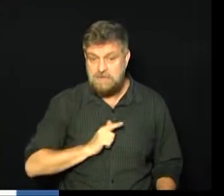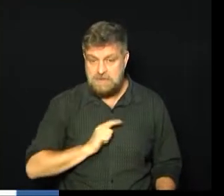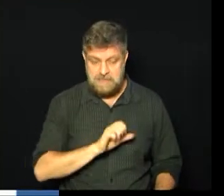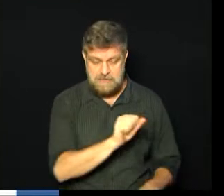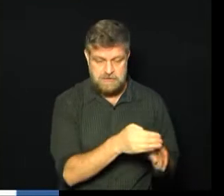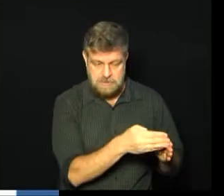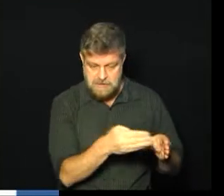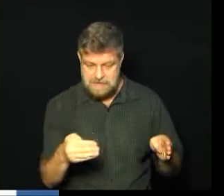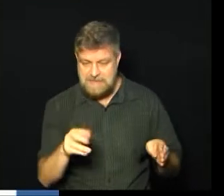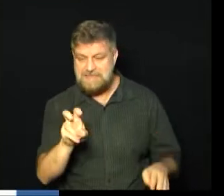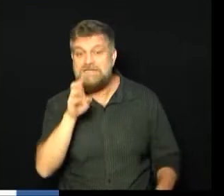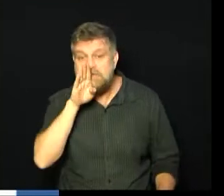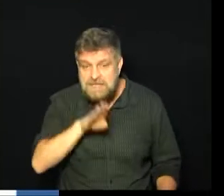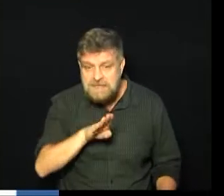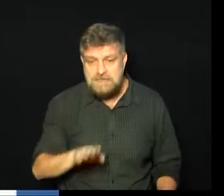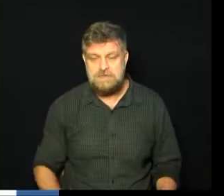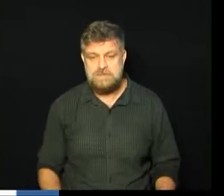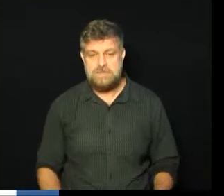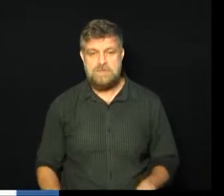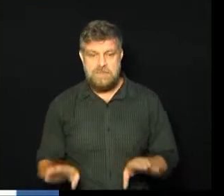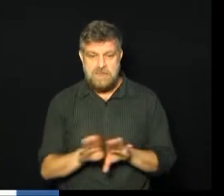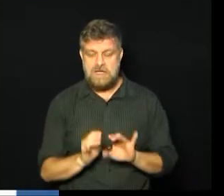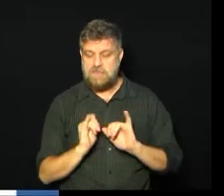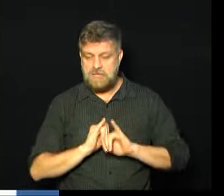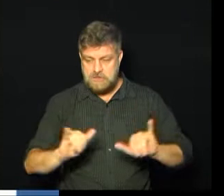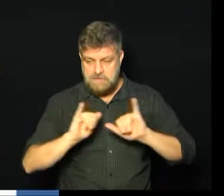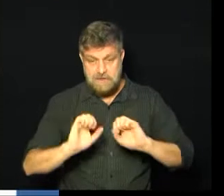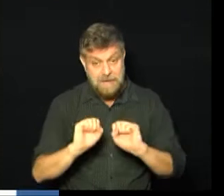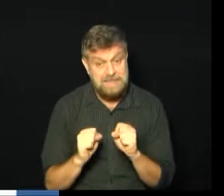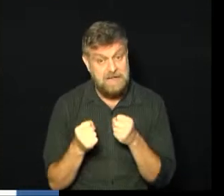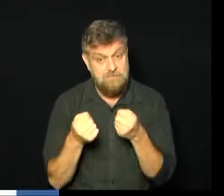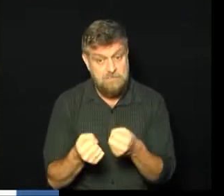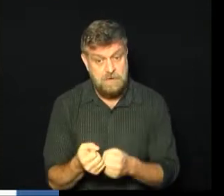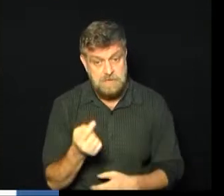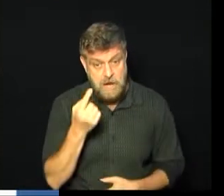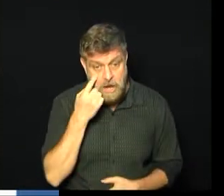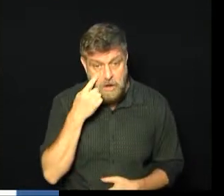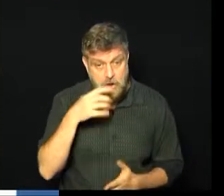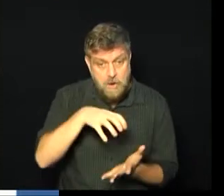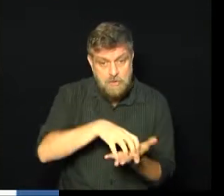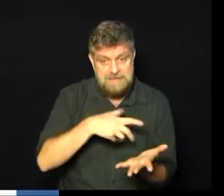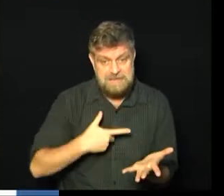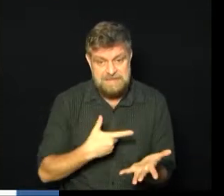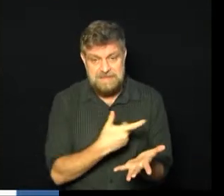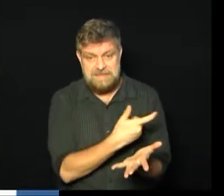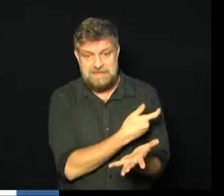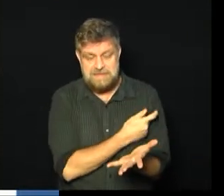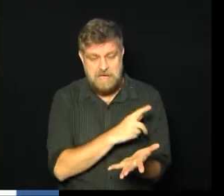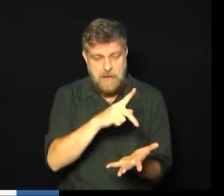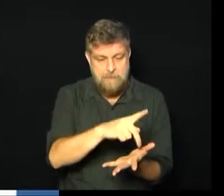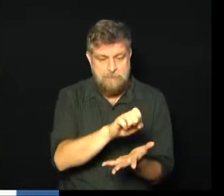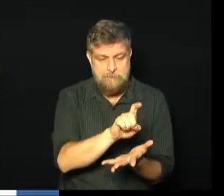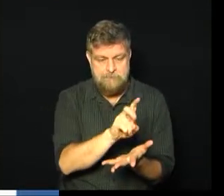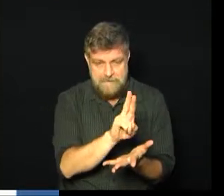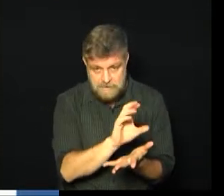8 da manhã às 5 da tarde. A gente já disse aqui, mas reforça. Olha, lá no Centro de Saúde Pedro de Aquino, que é conhecido